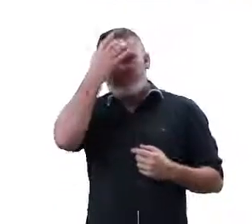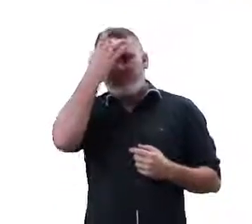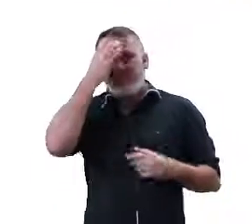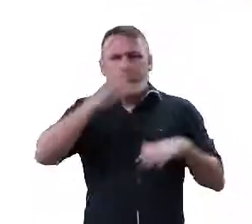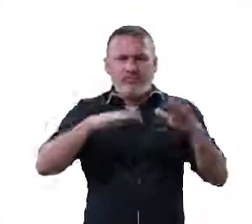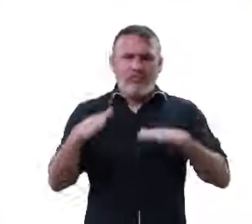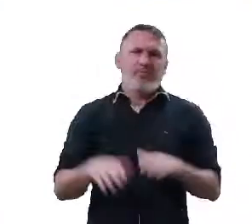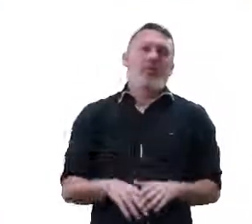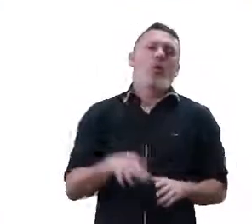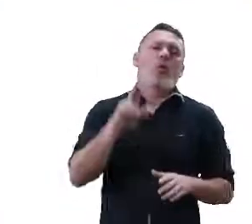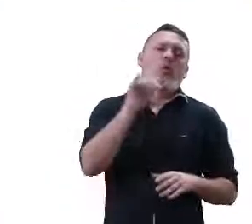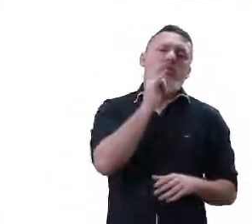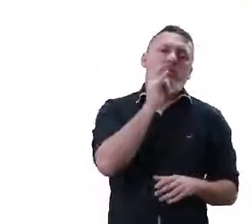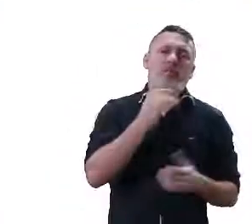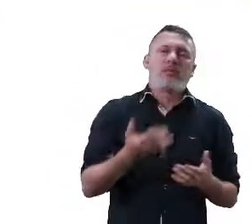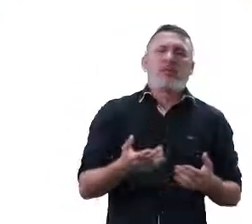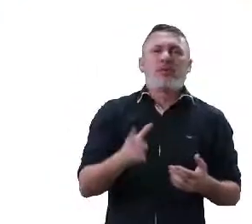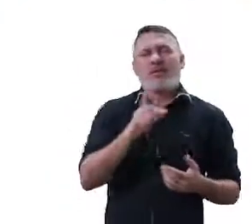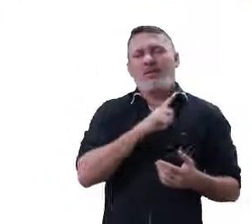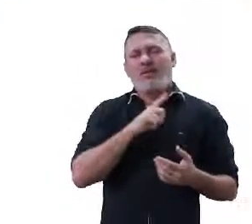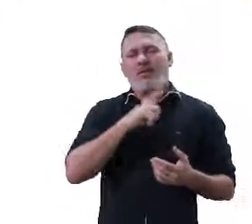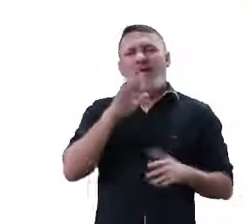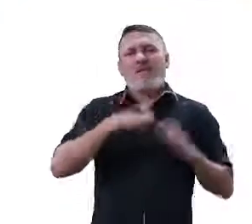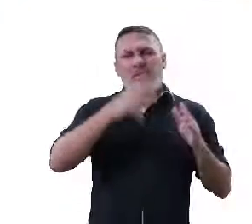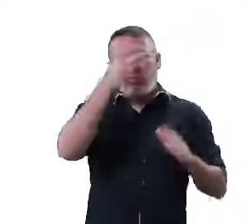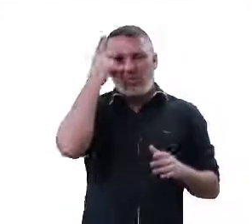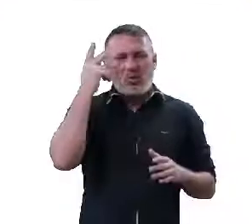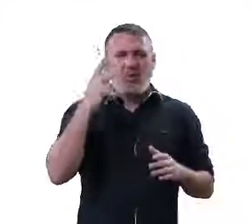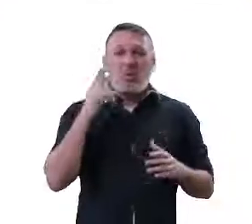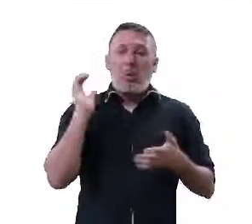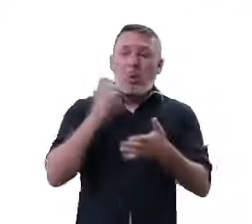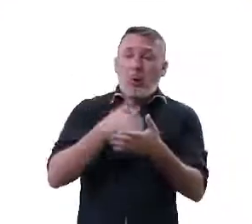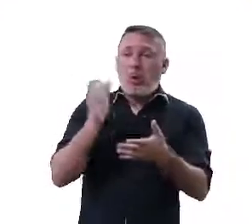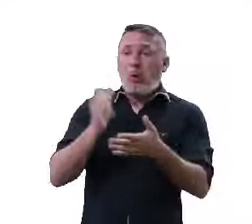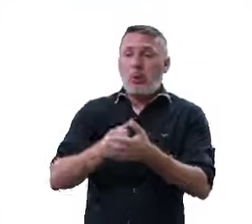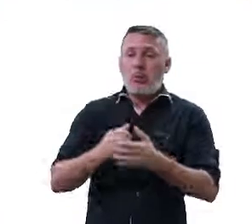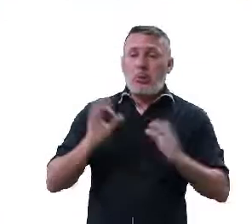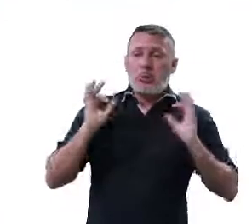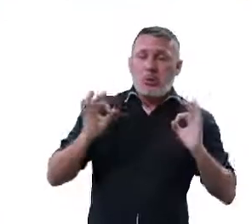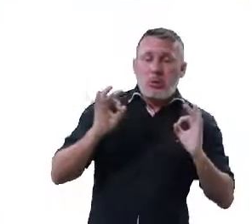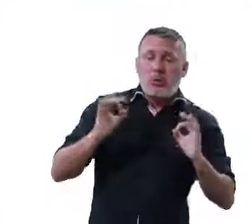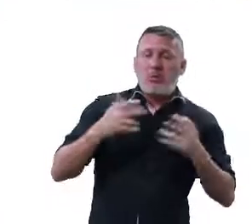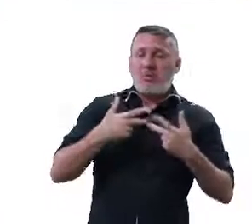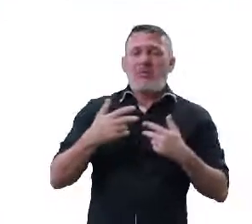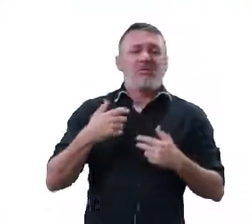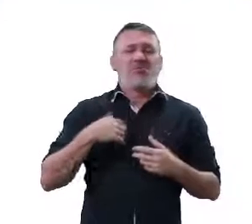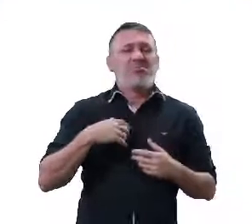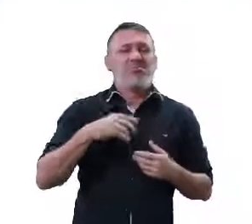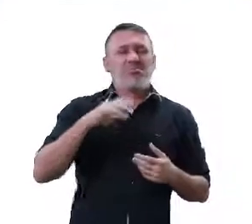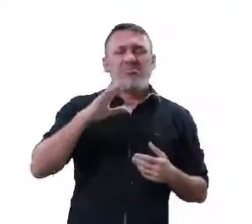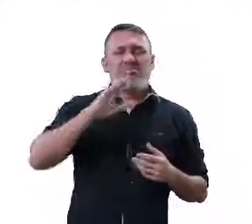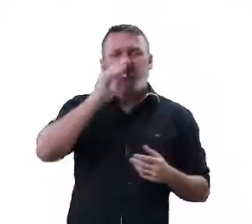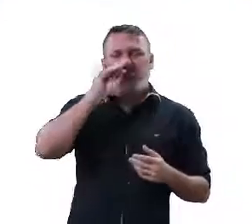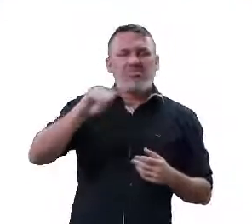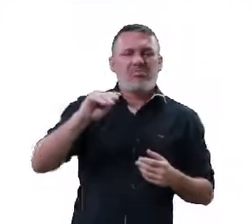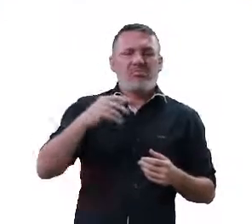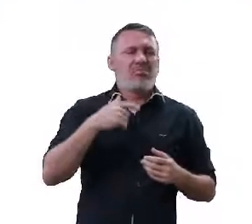que abandonam essa mera satisfação do prazer material, passam a ter uma perspectiva mais utilitarista da vida,